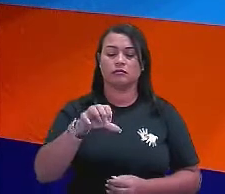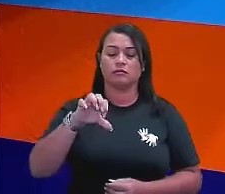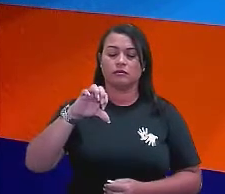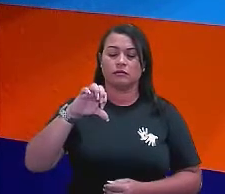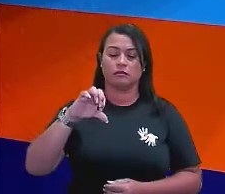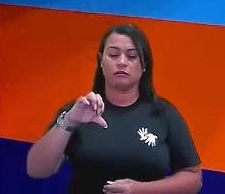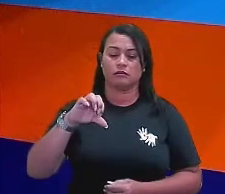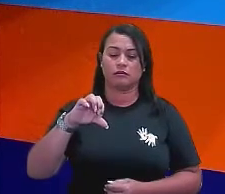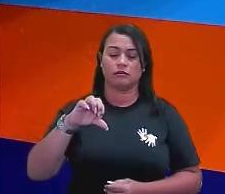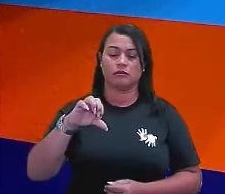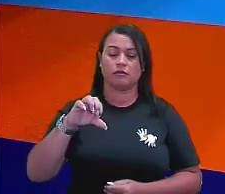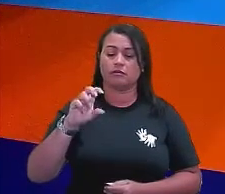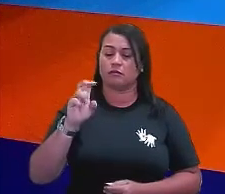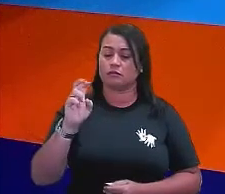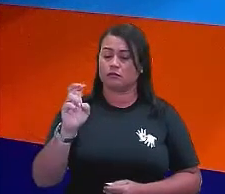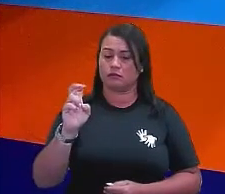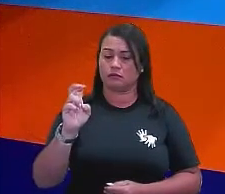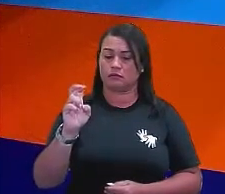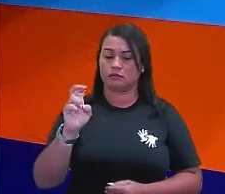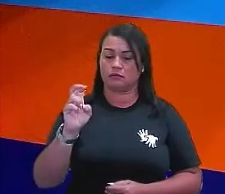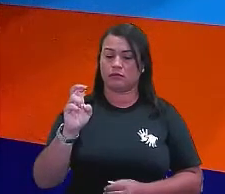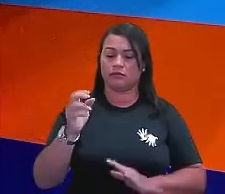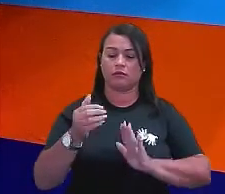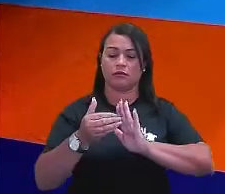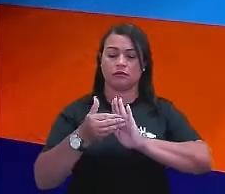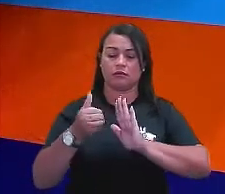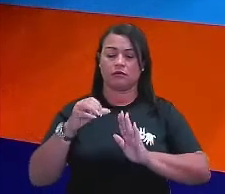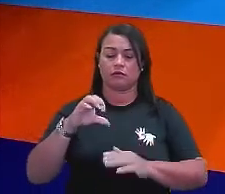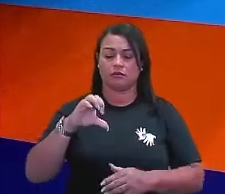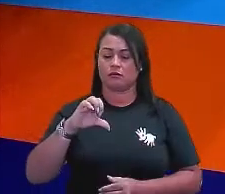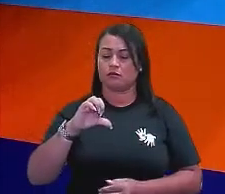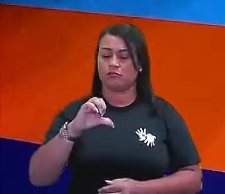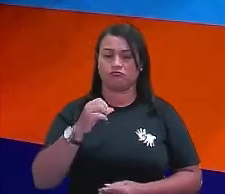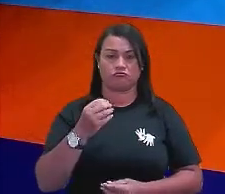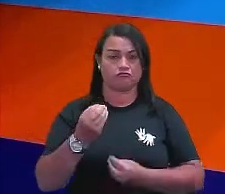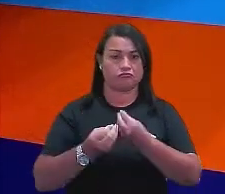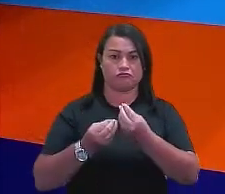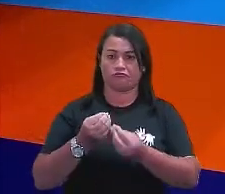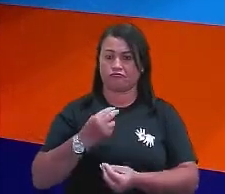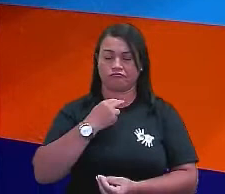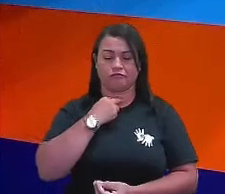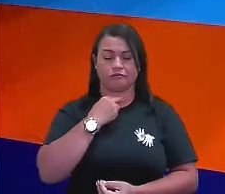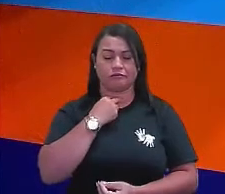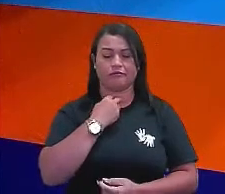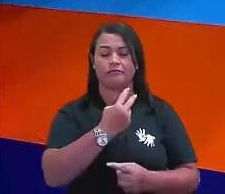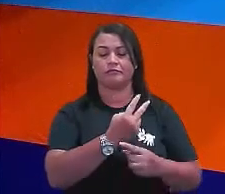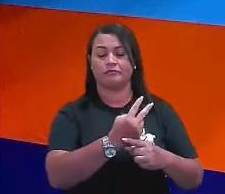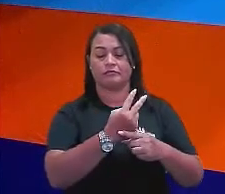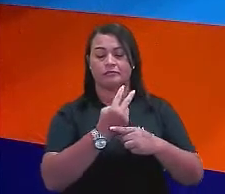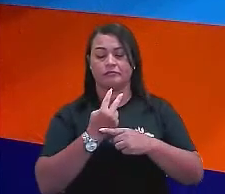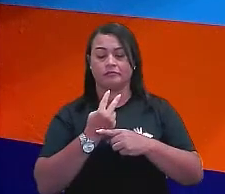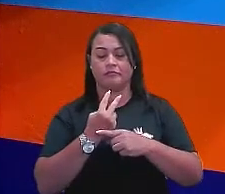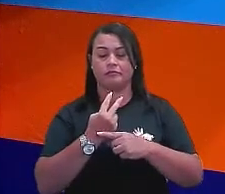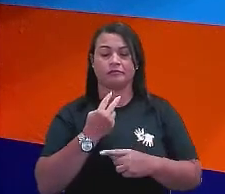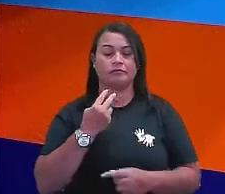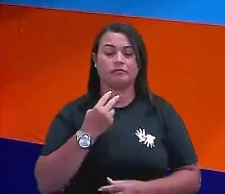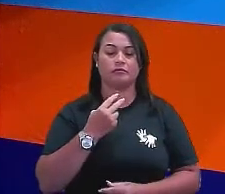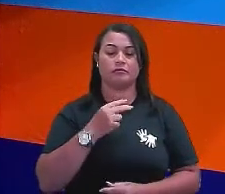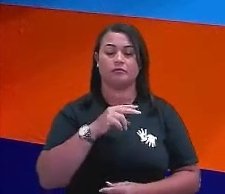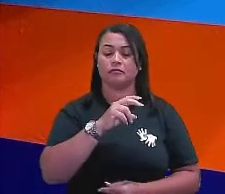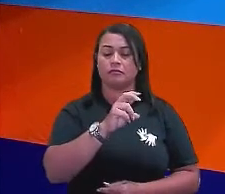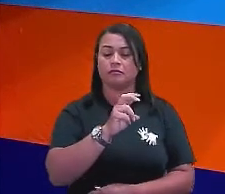19. Tenho 5, para tirar 9, não posso. Então, eu vou pedir emprestado.